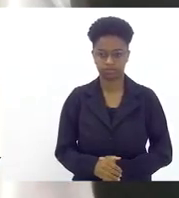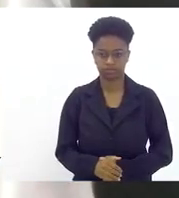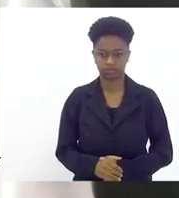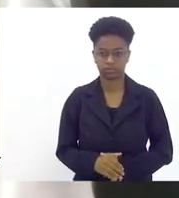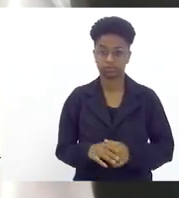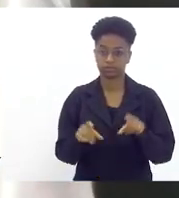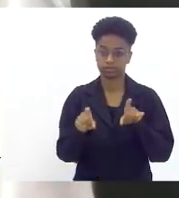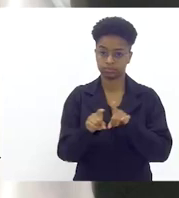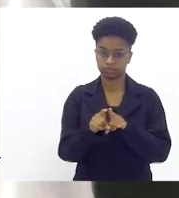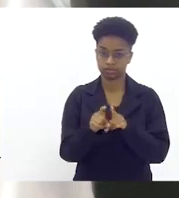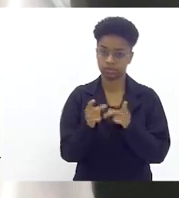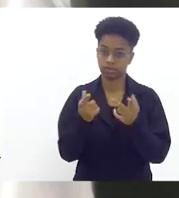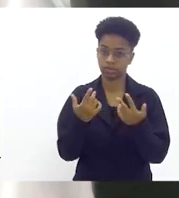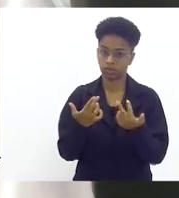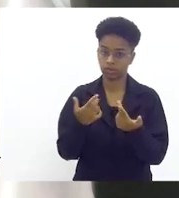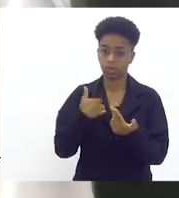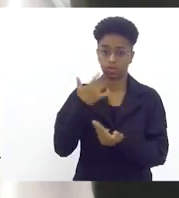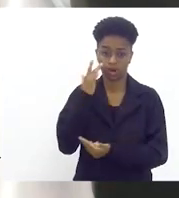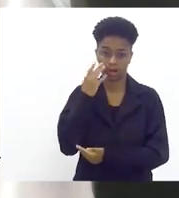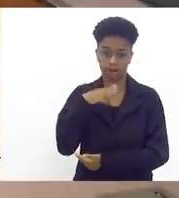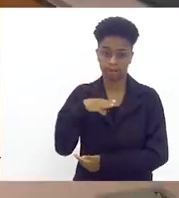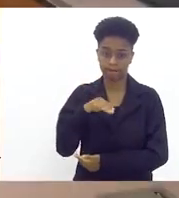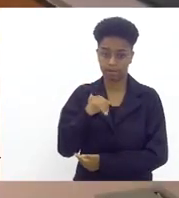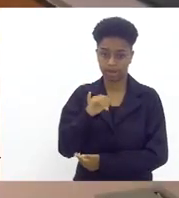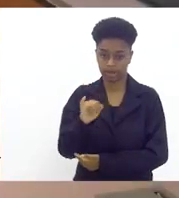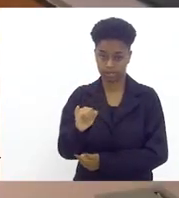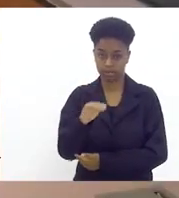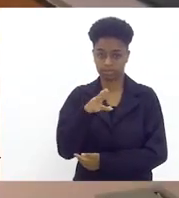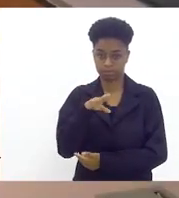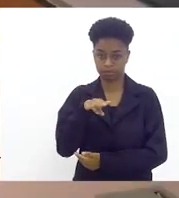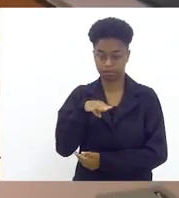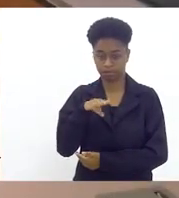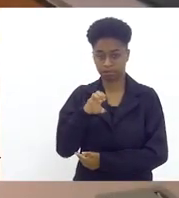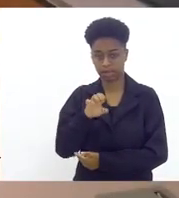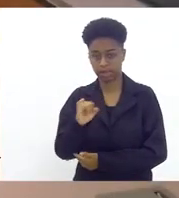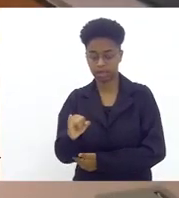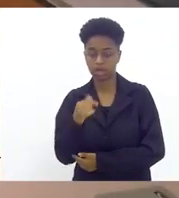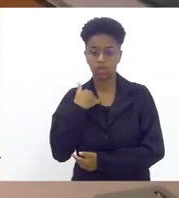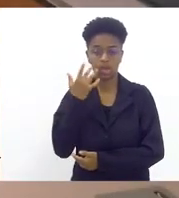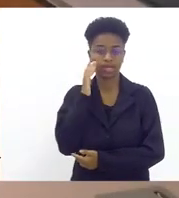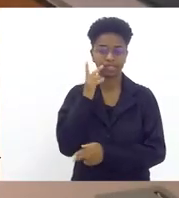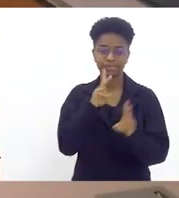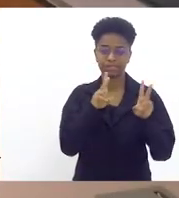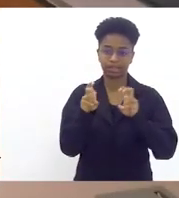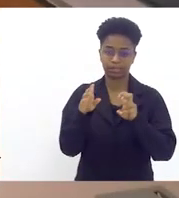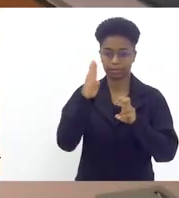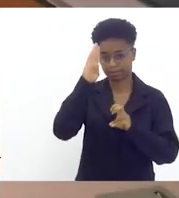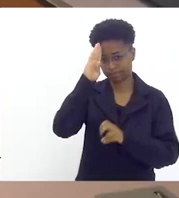mesma forma, acho que o MEI, né, a questão geral da